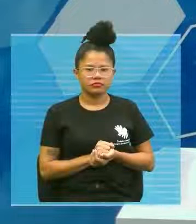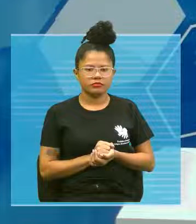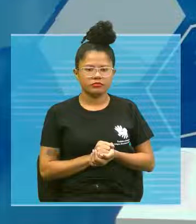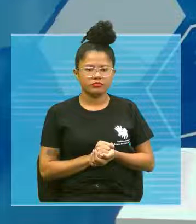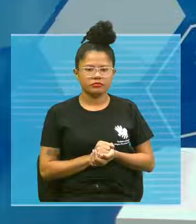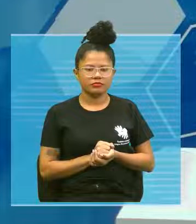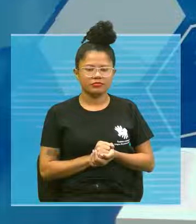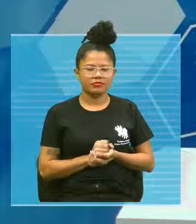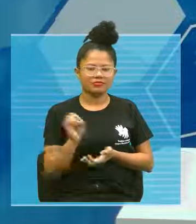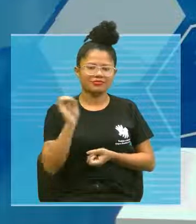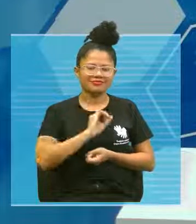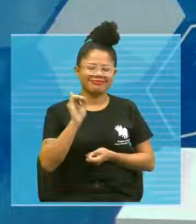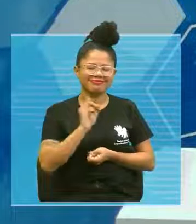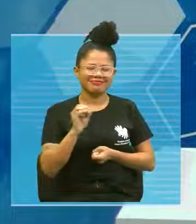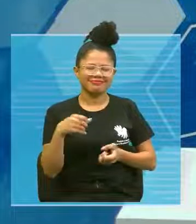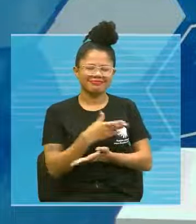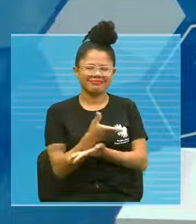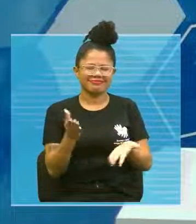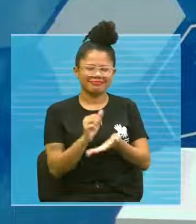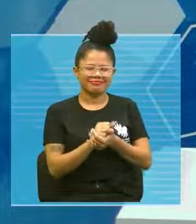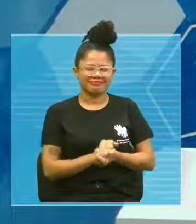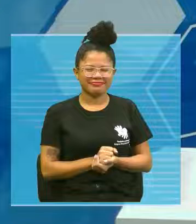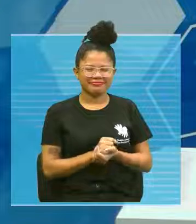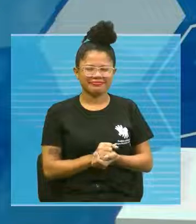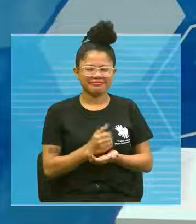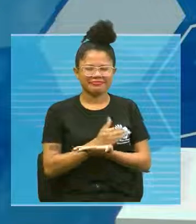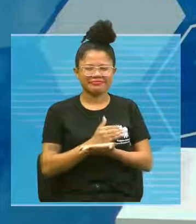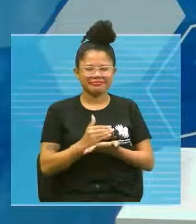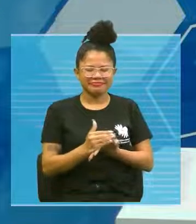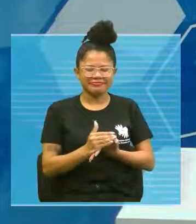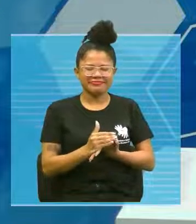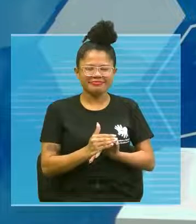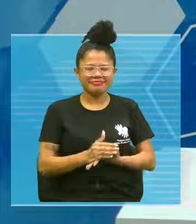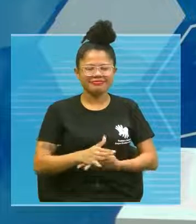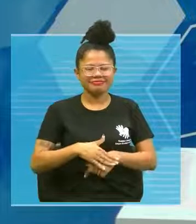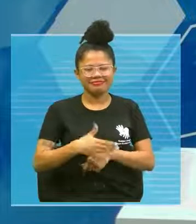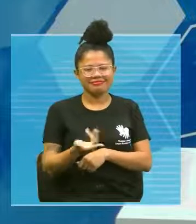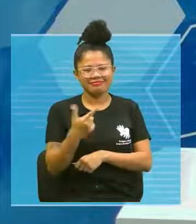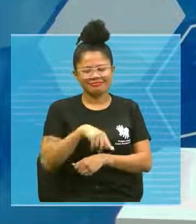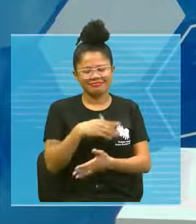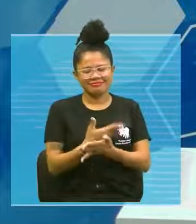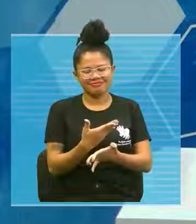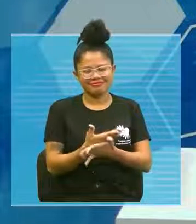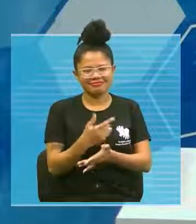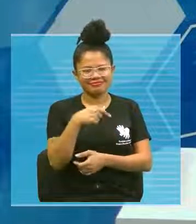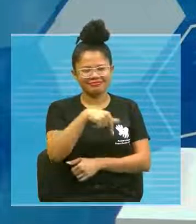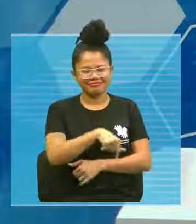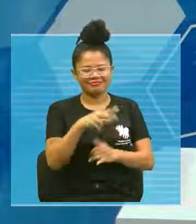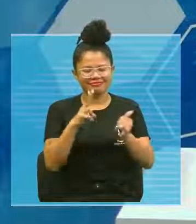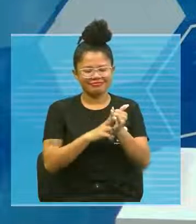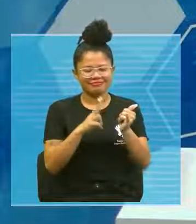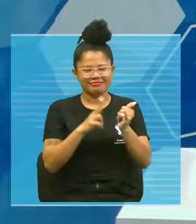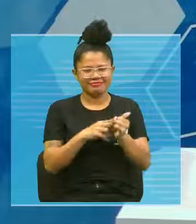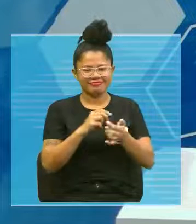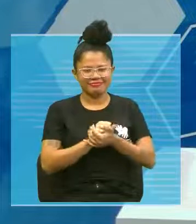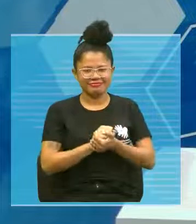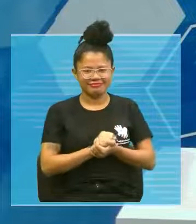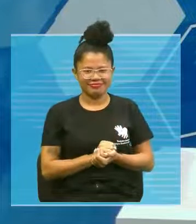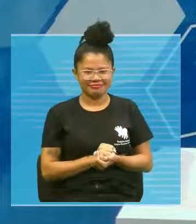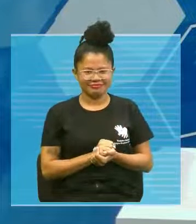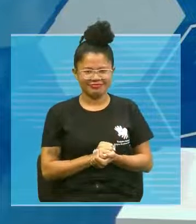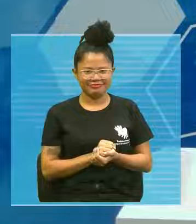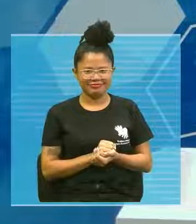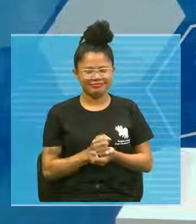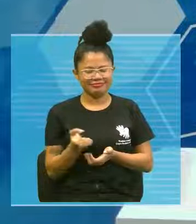o Olá turma estamos começando mais uma aula pelas ondas do canal educação